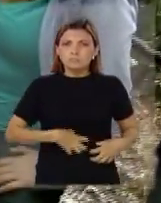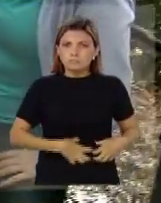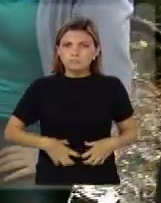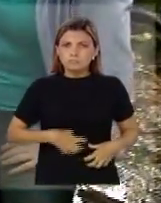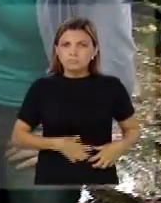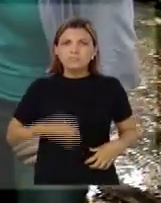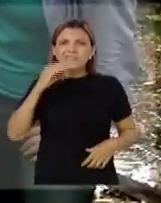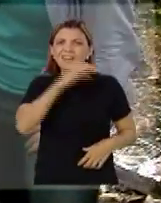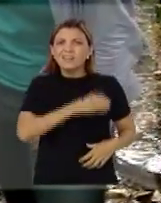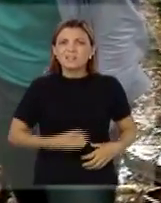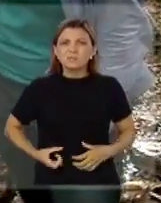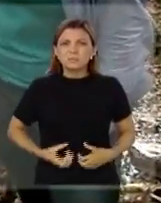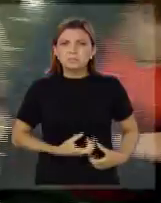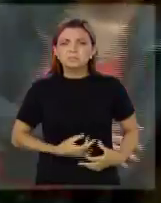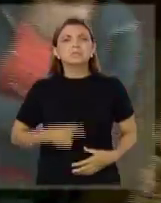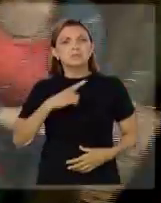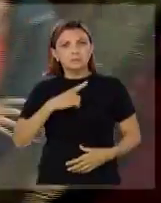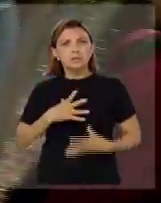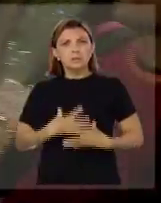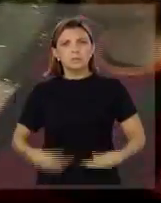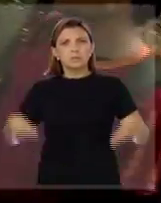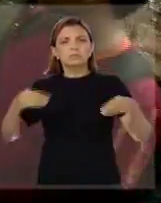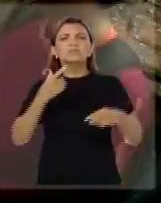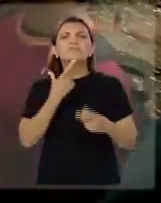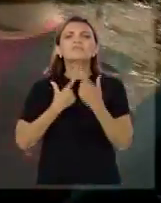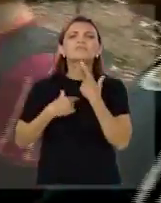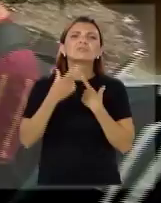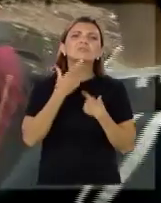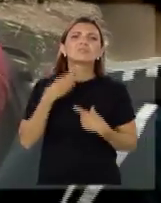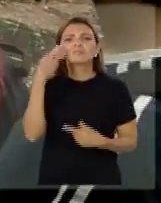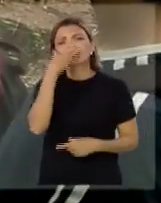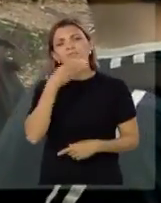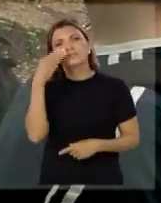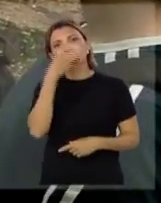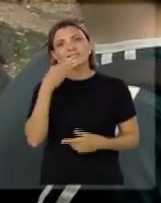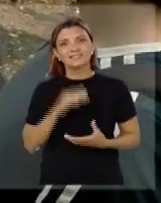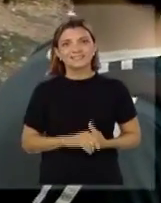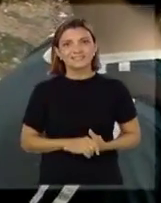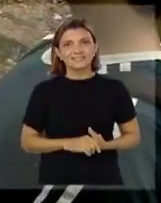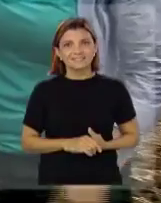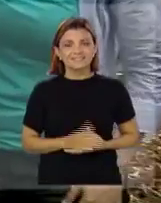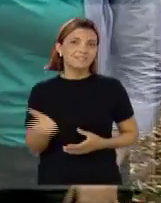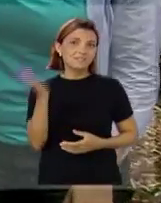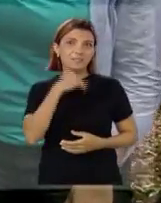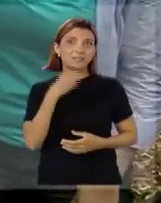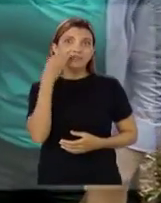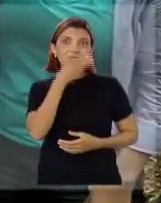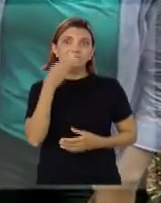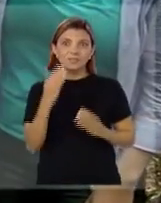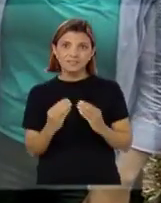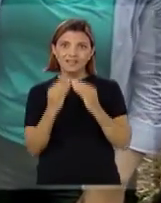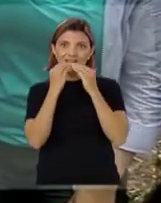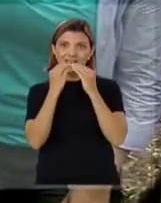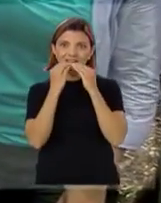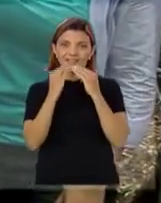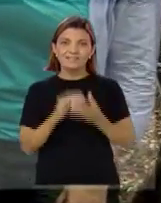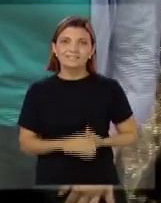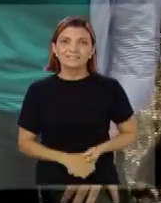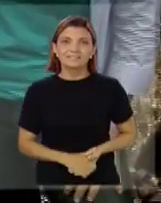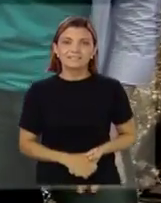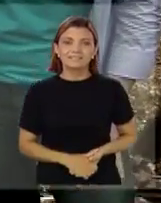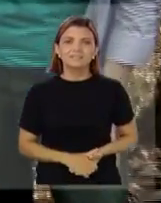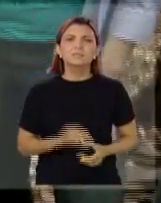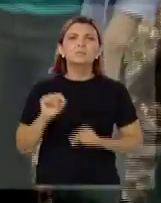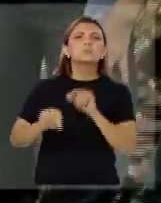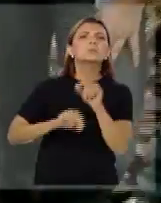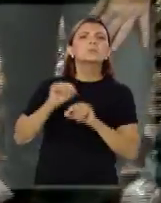má digestão e para gastrite. Oh. Falando em amargo, me deu uma vontade de comer um docinho. Oba, então vamos fazer um lanchinho. Oh,